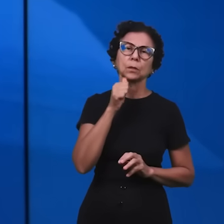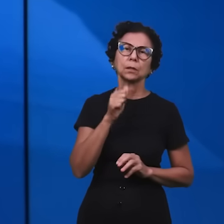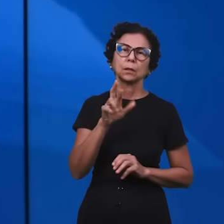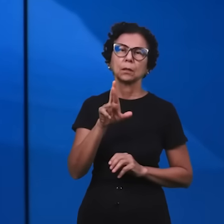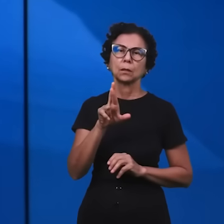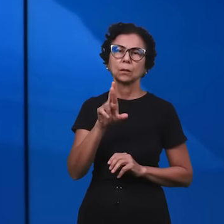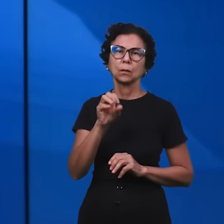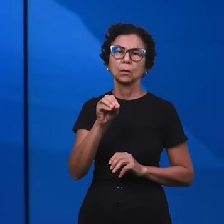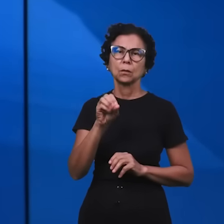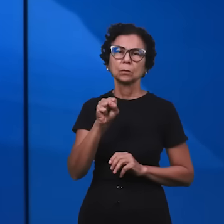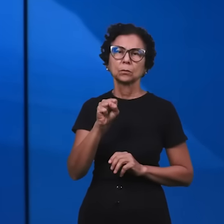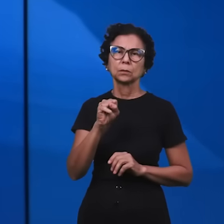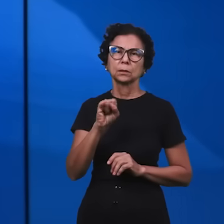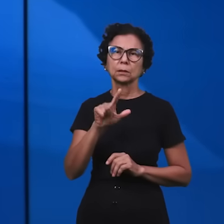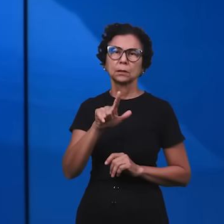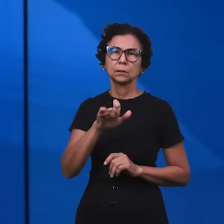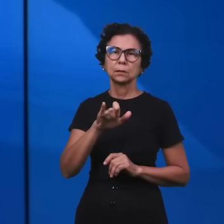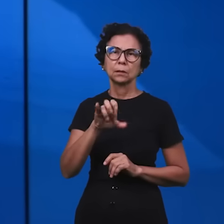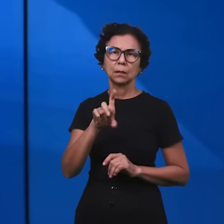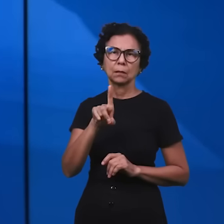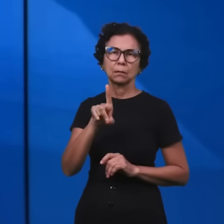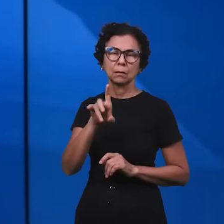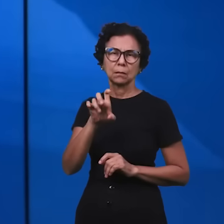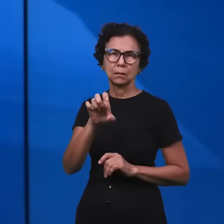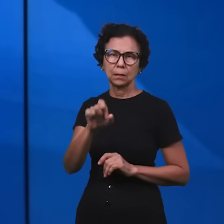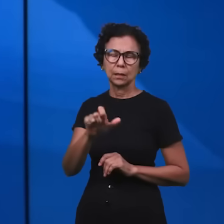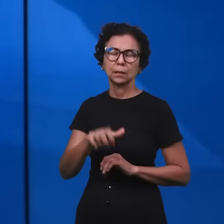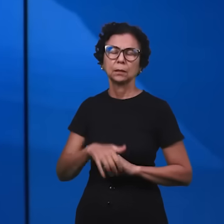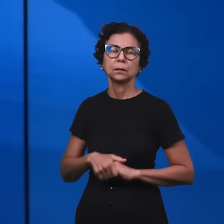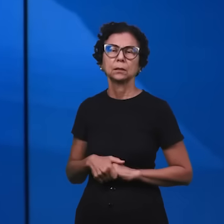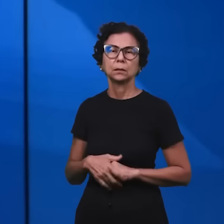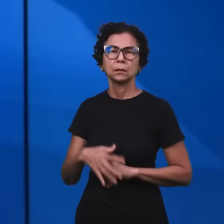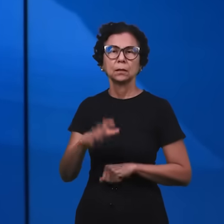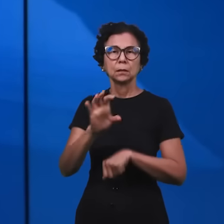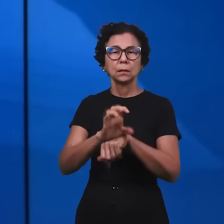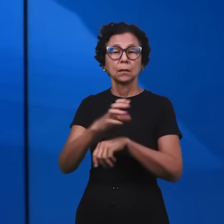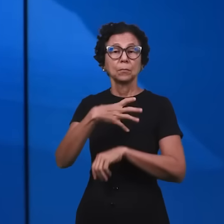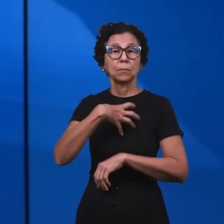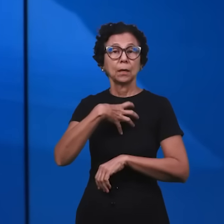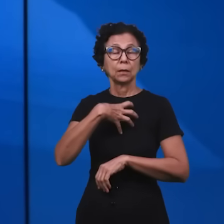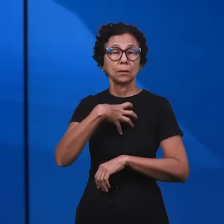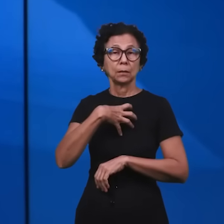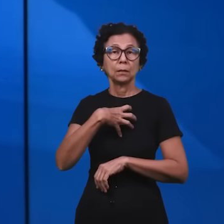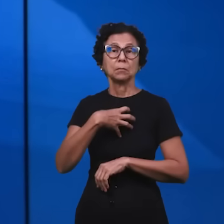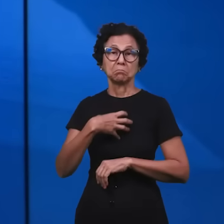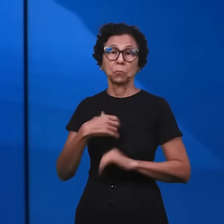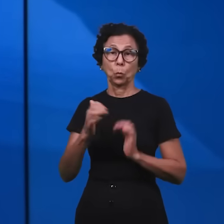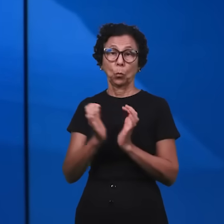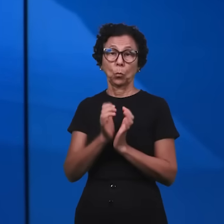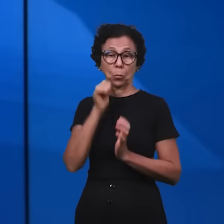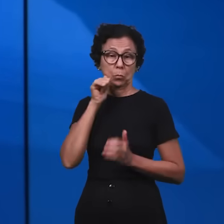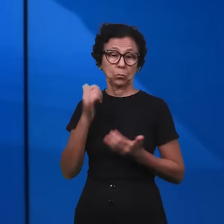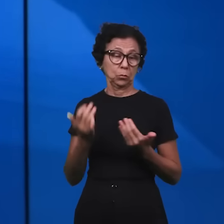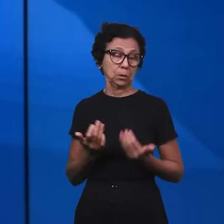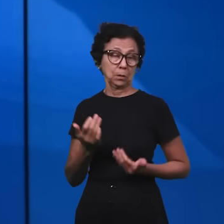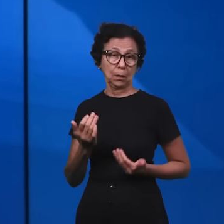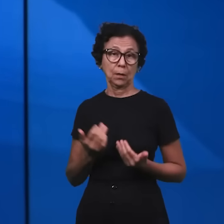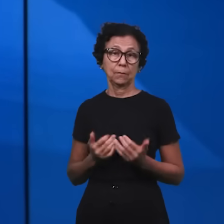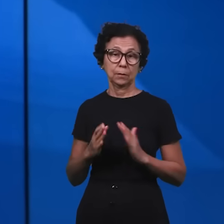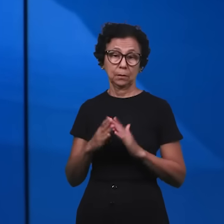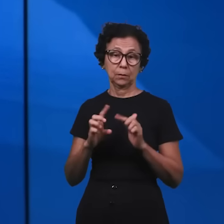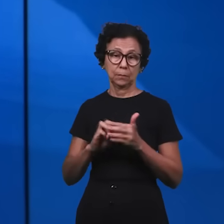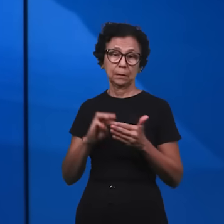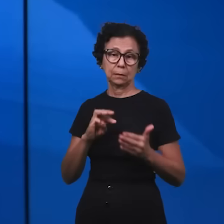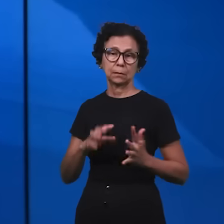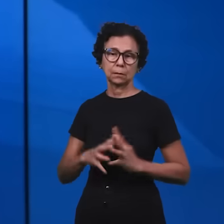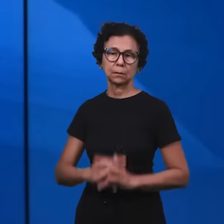irmã Rosileide Santos, lá de Porto Seguro, no estado da Bahia, é do grupo de senhoras, né, da igreja nossa lá de